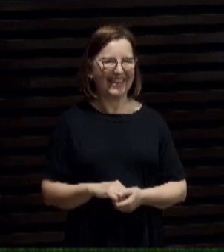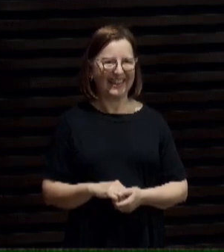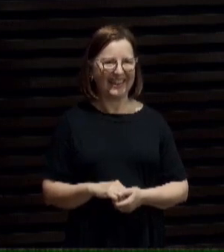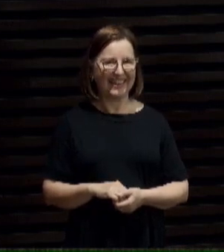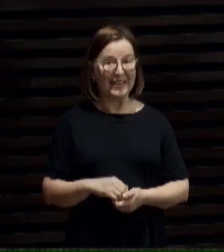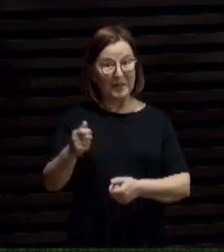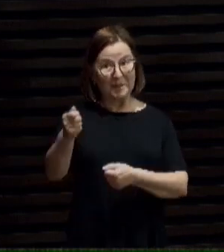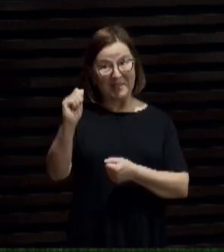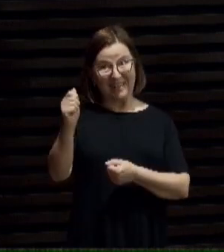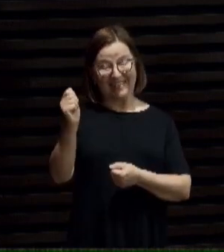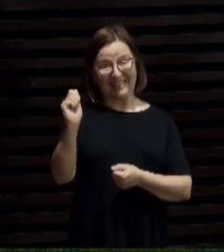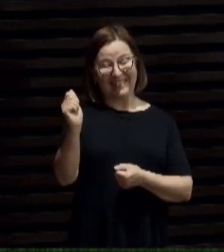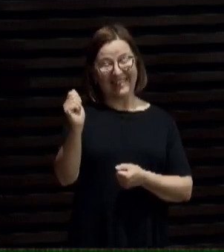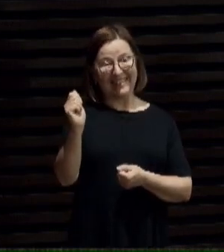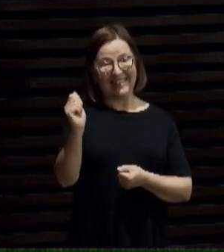pescar é uma